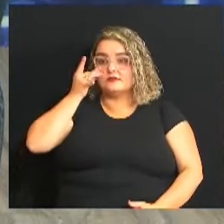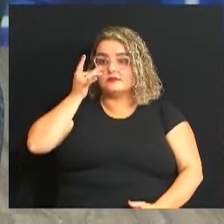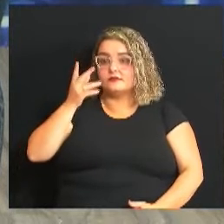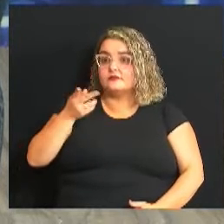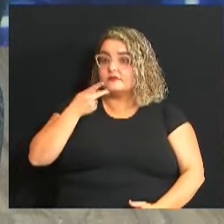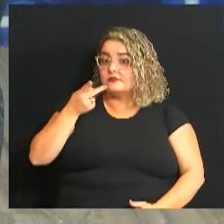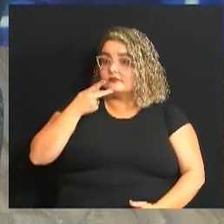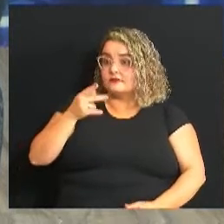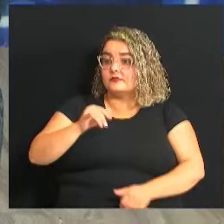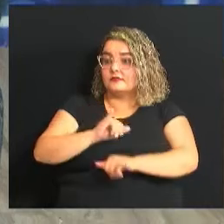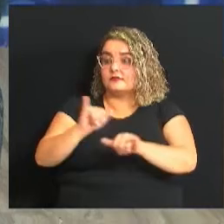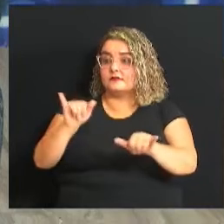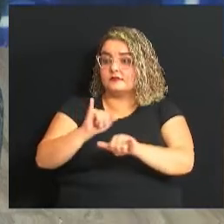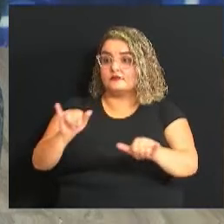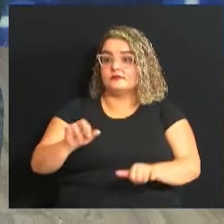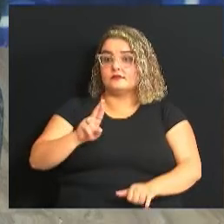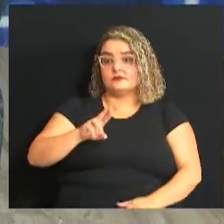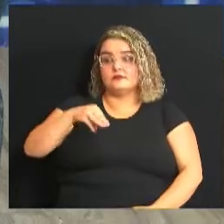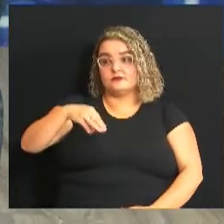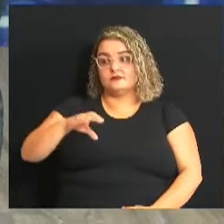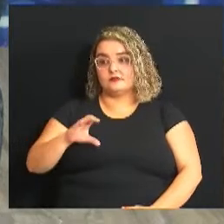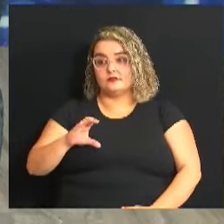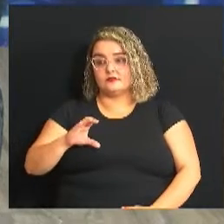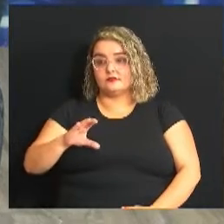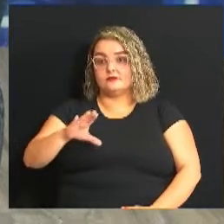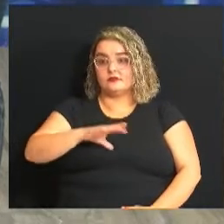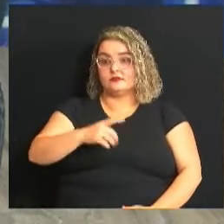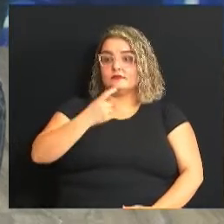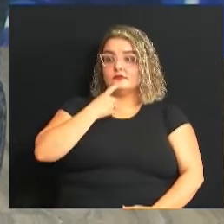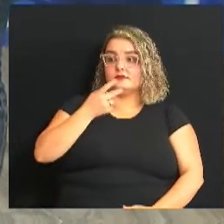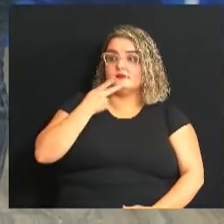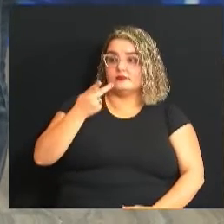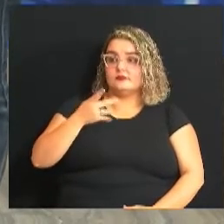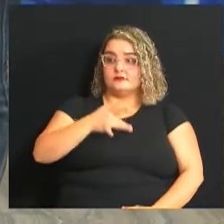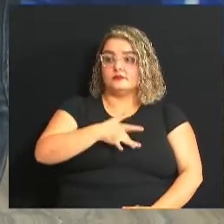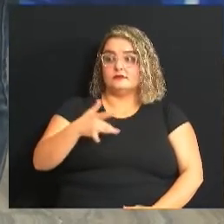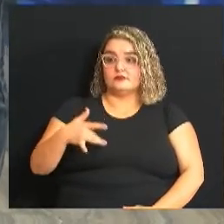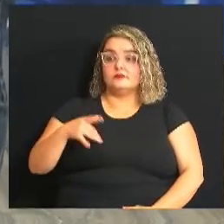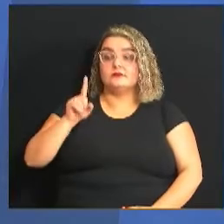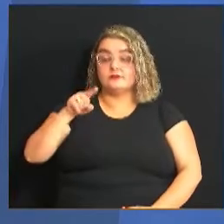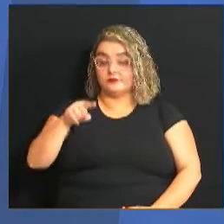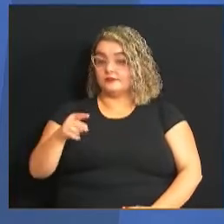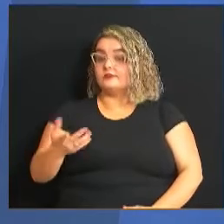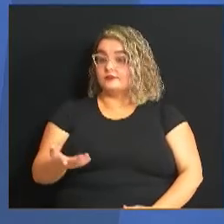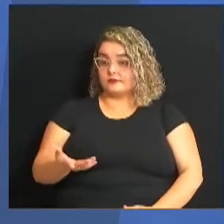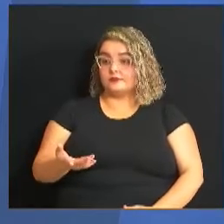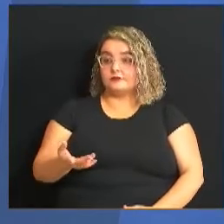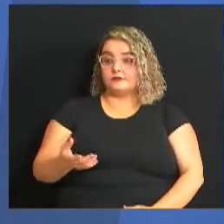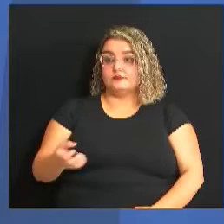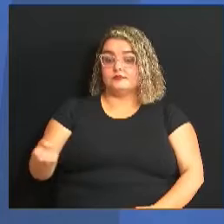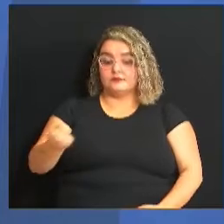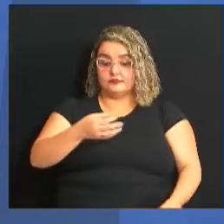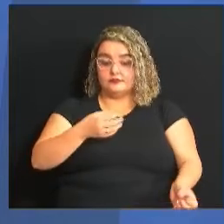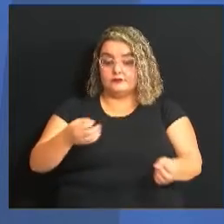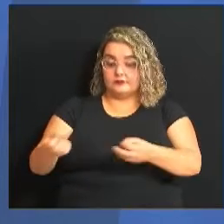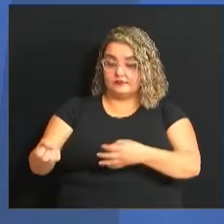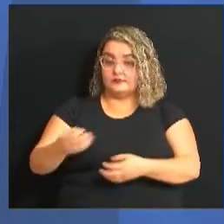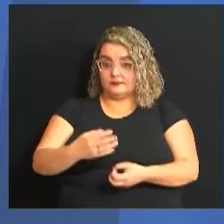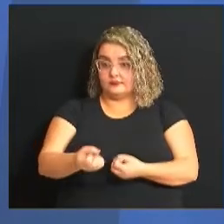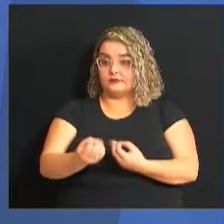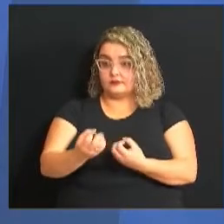as notícias da Metrópole de Campinas e a gente começa falando sobre saúde. A gente vai atualizar os dados referentes